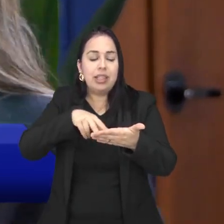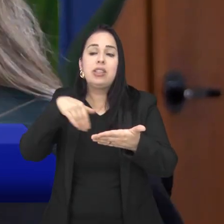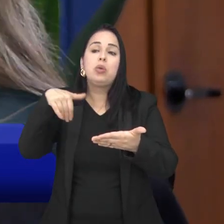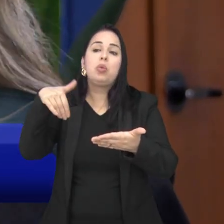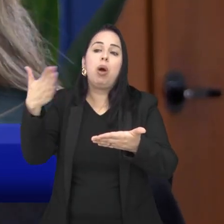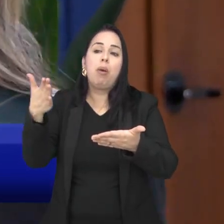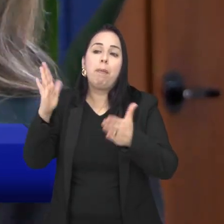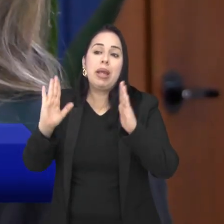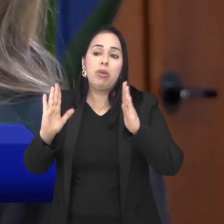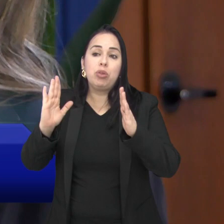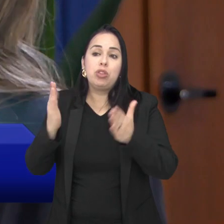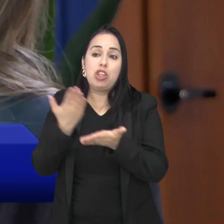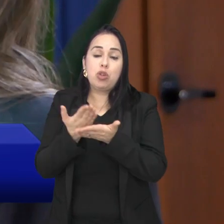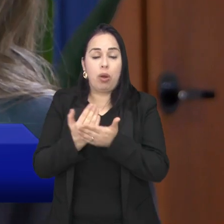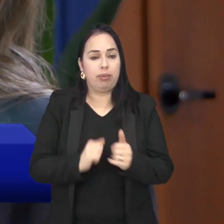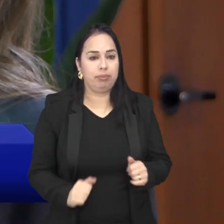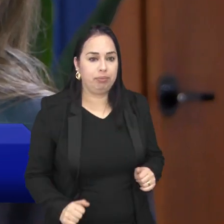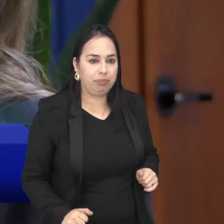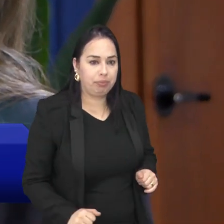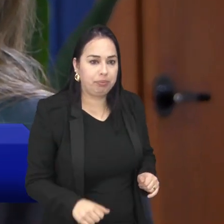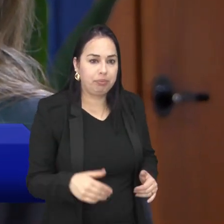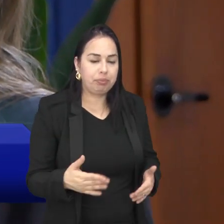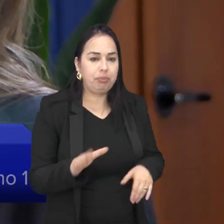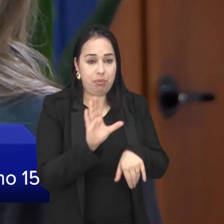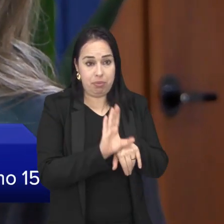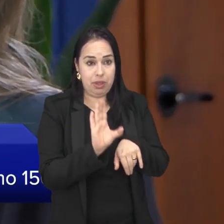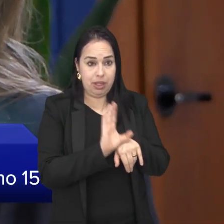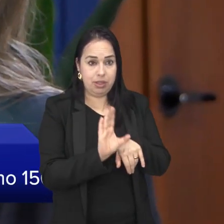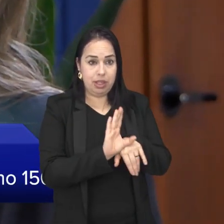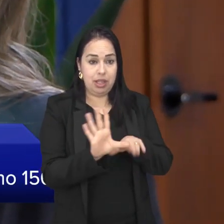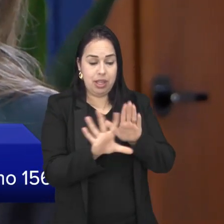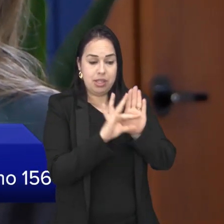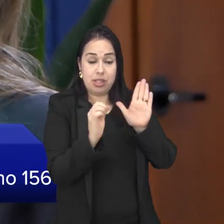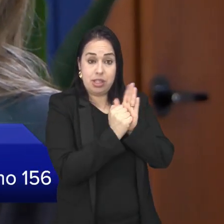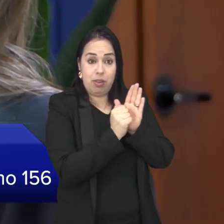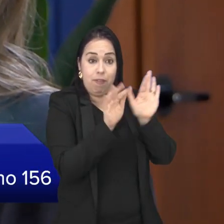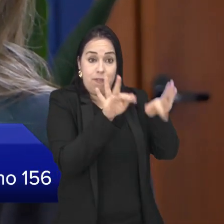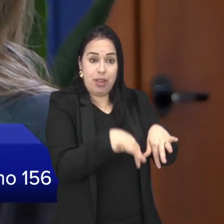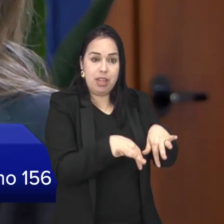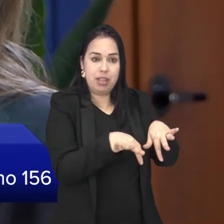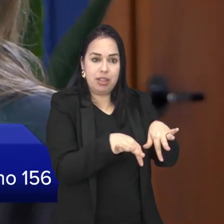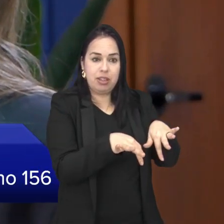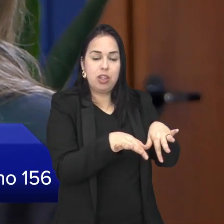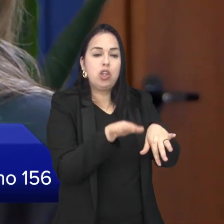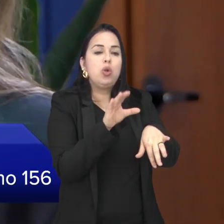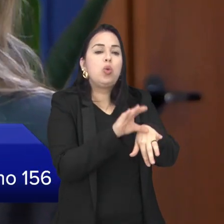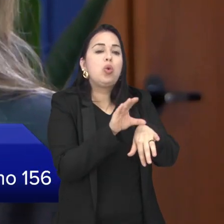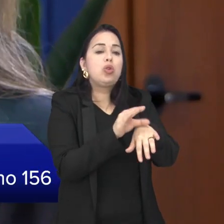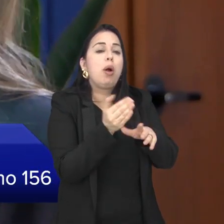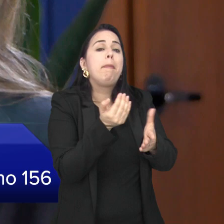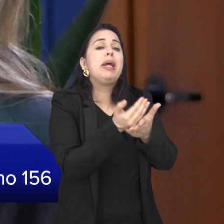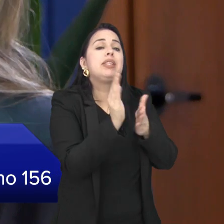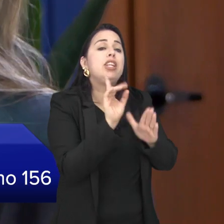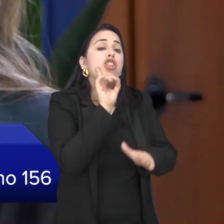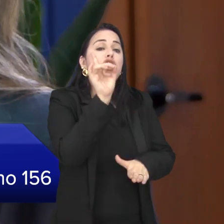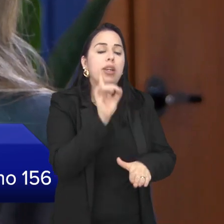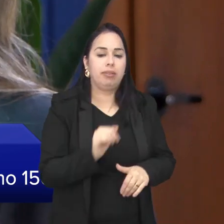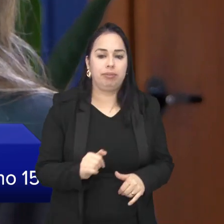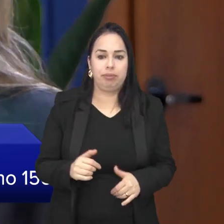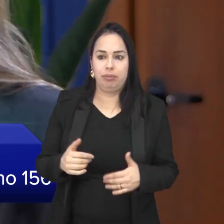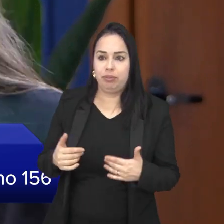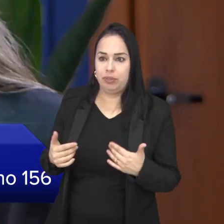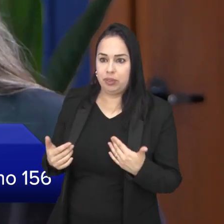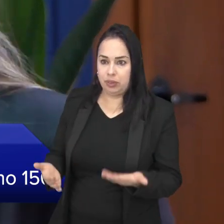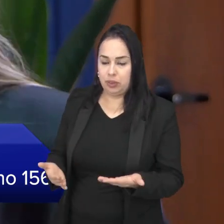idade e escolaridade. E esses cursos que a inscrição acaba hoje, elas começam quando? E os outros cursos, quando que começam